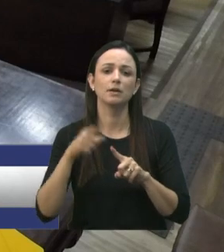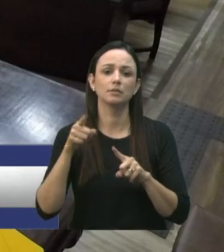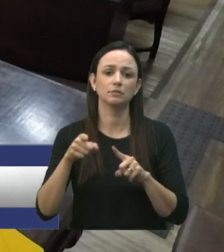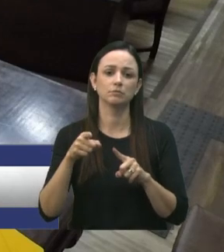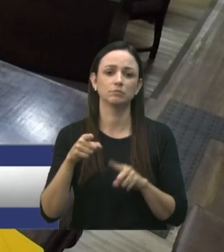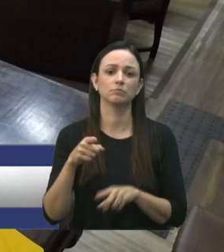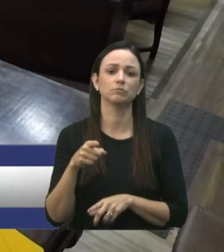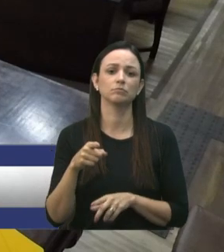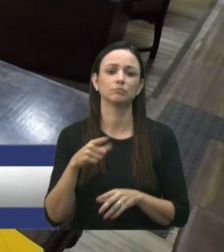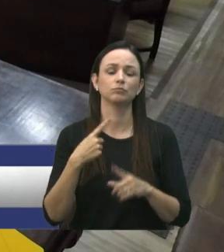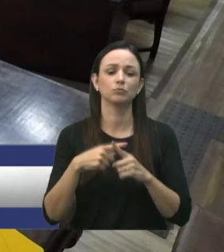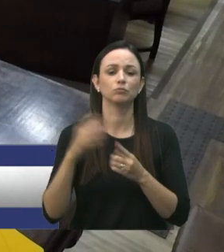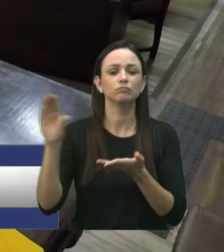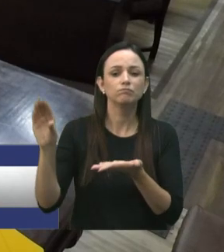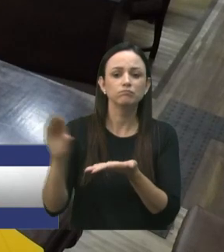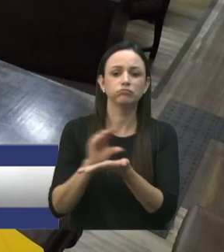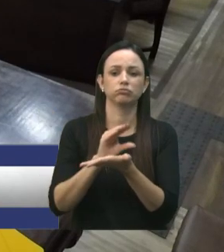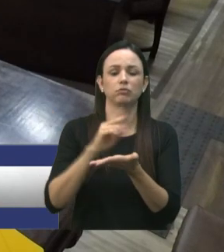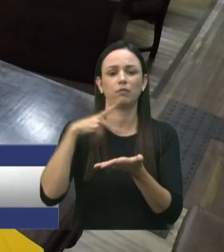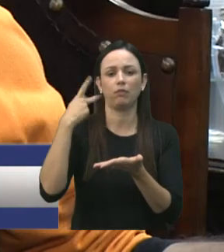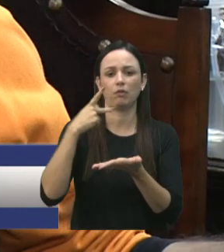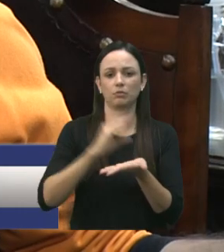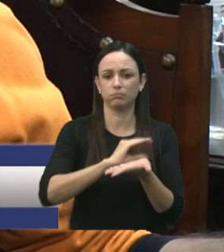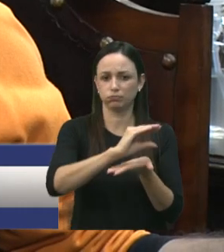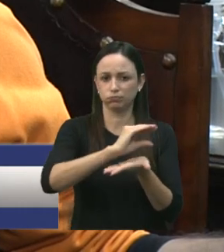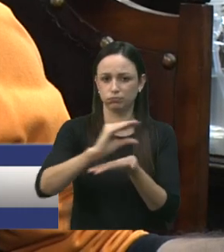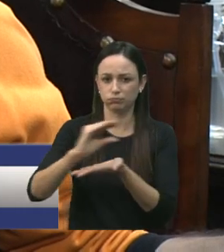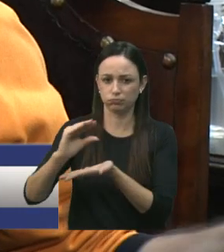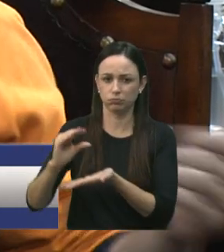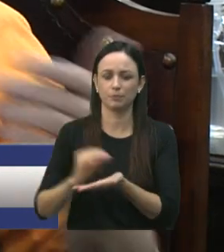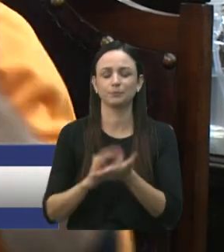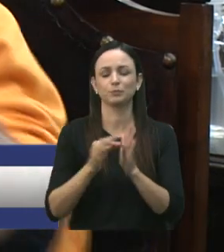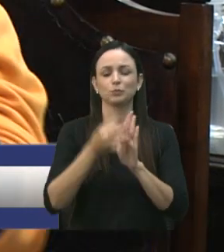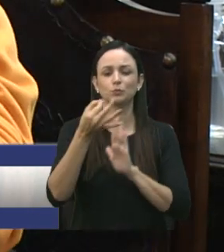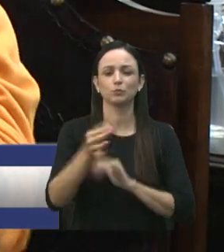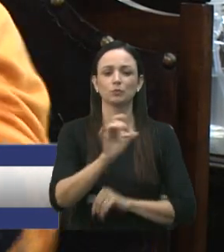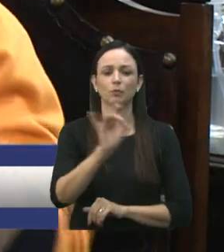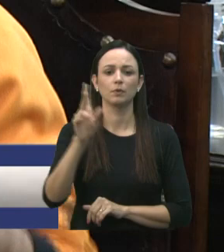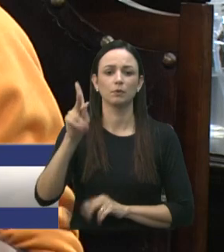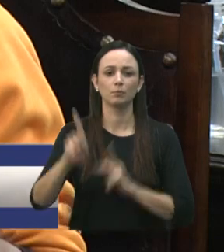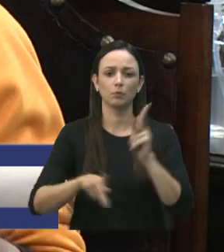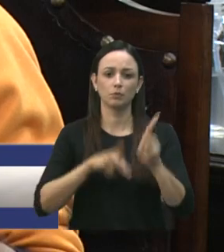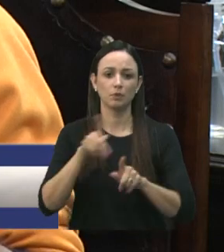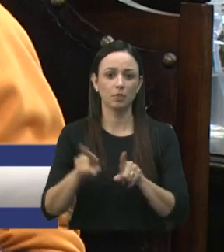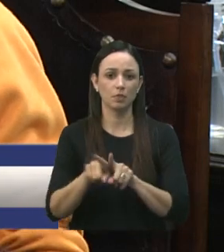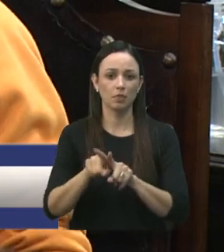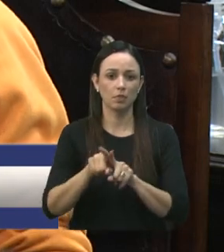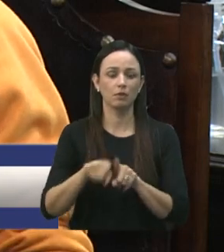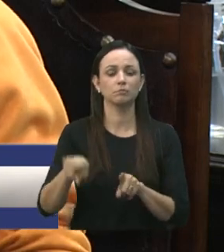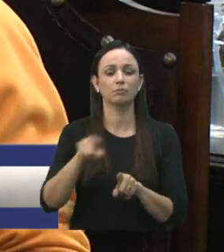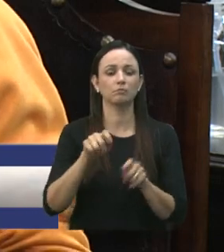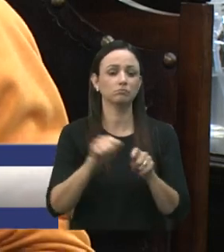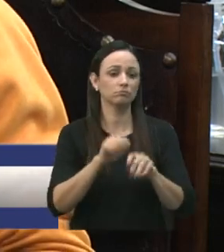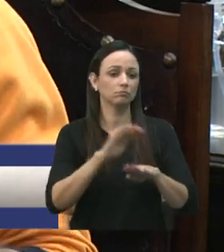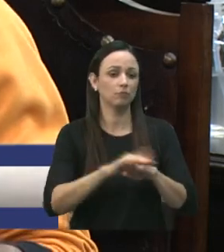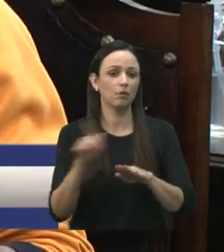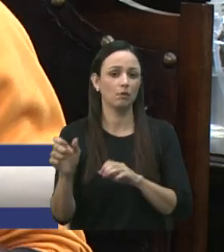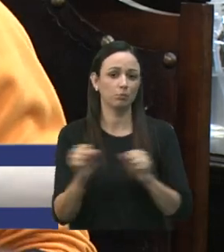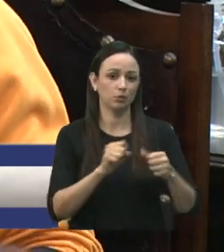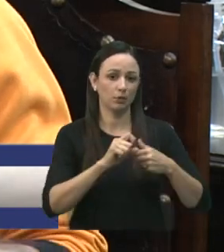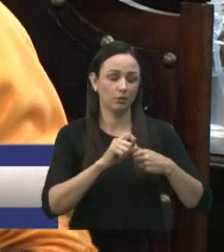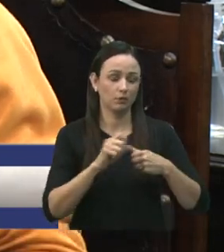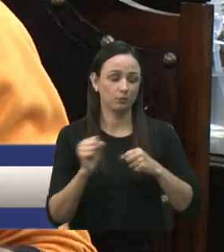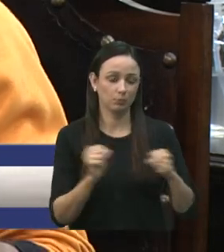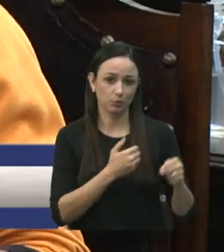para as emendas parlamentares, para as sugestões da população e para a efetividade do poder público. Nós temos